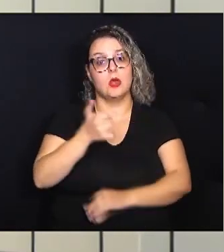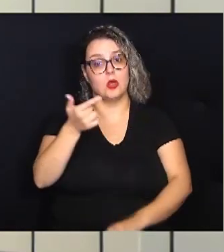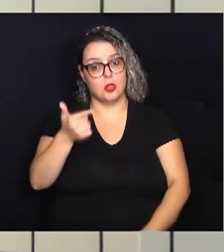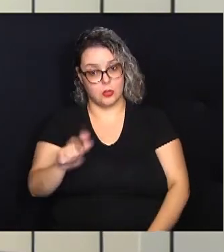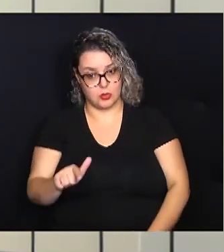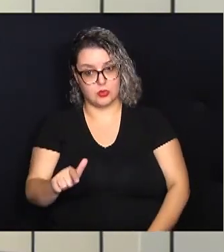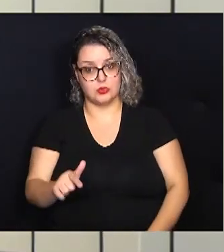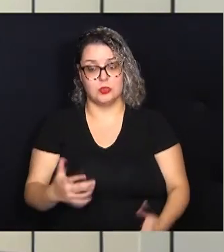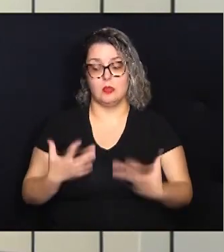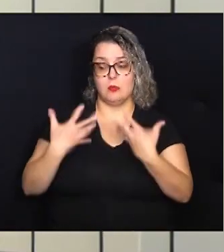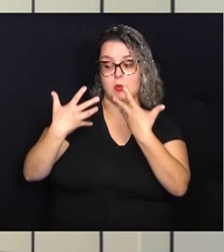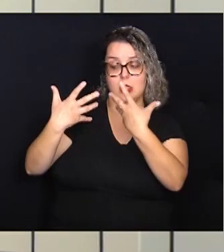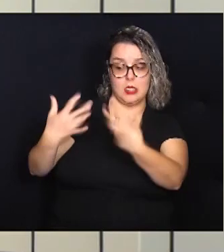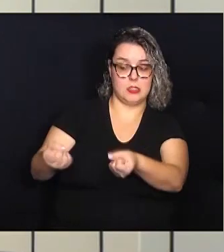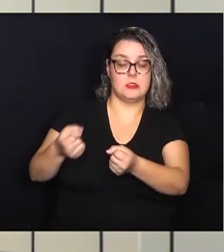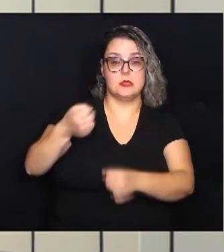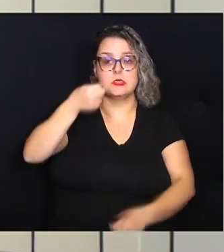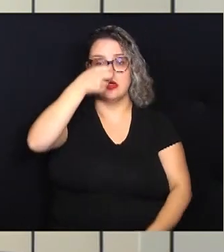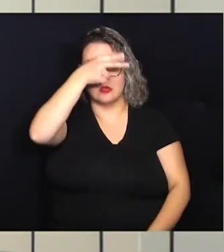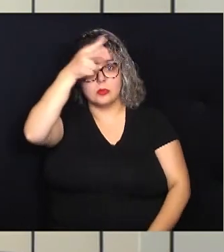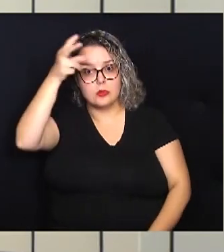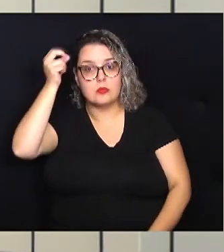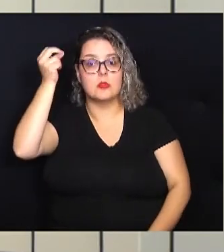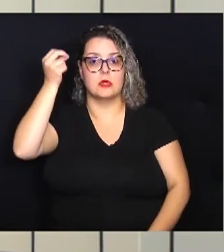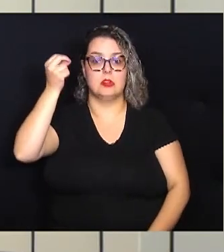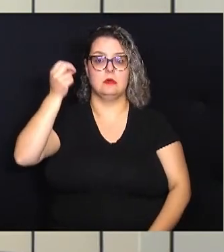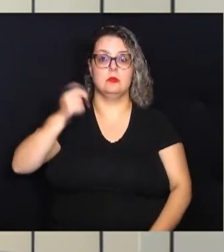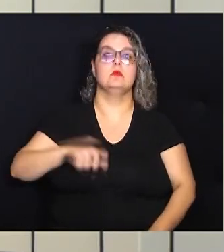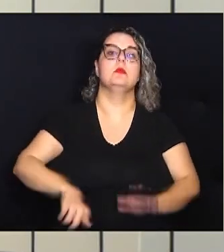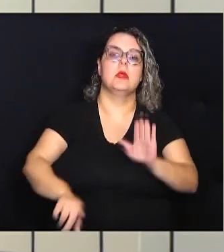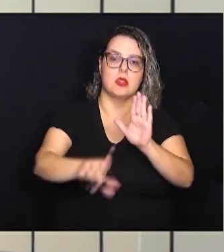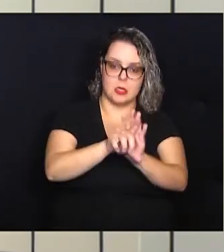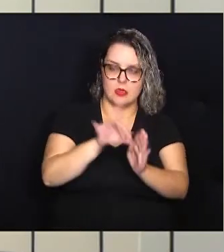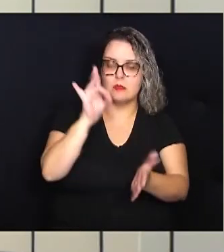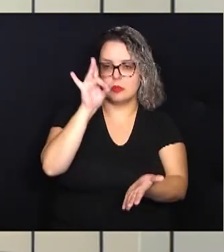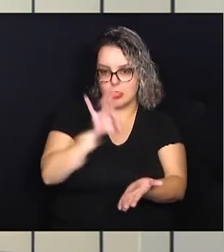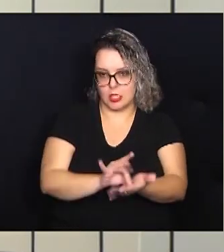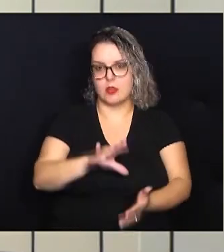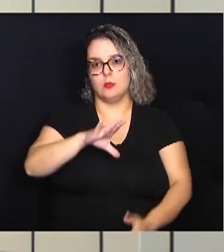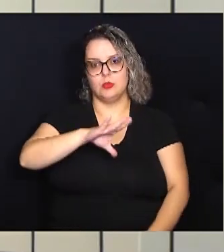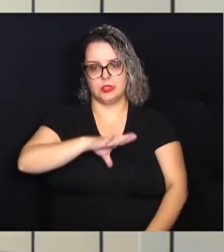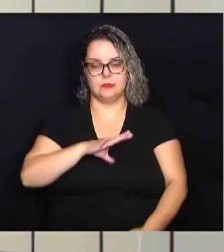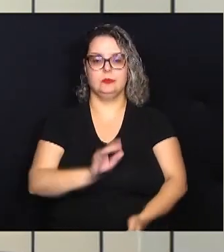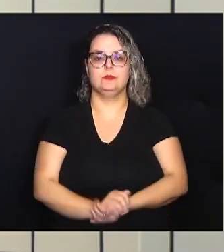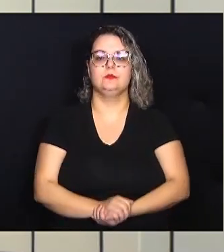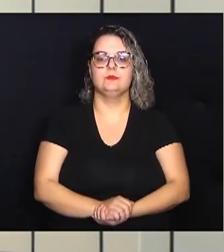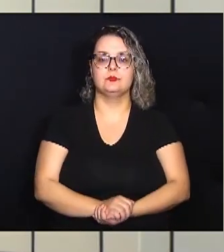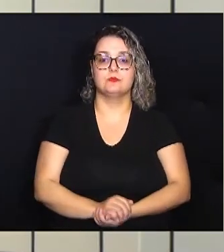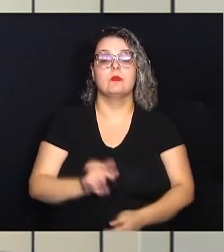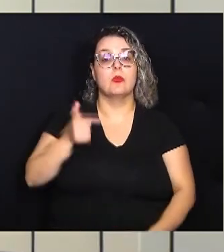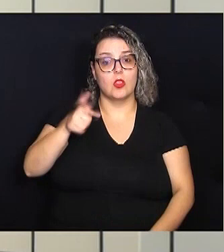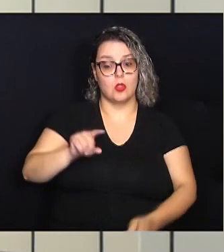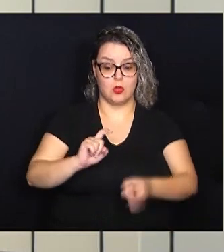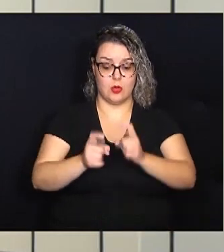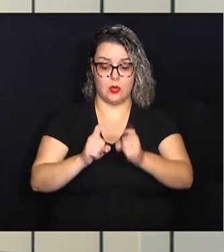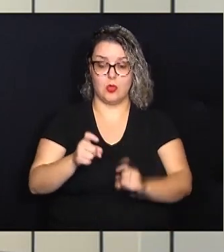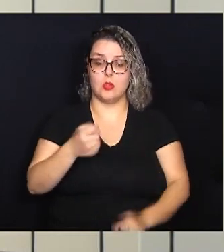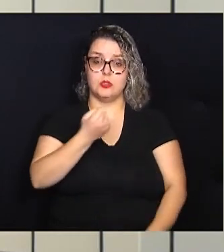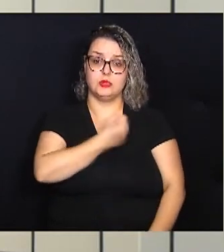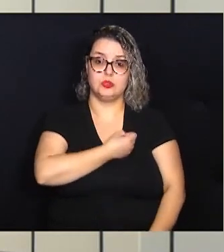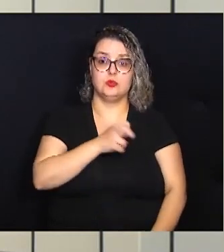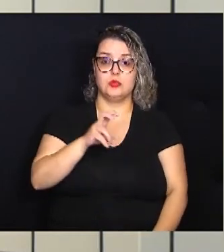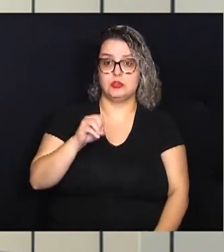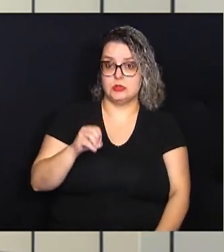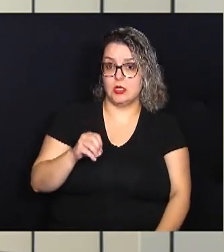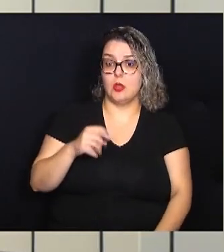agora para a sanção do prefeito para se tornar lei municipal. A gente segue aqui na reunião ordinária de número